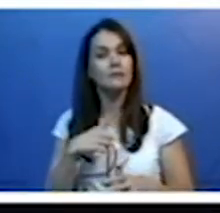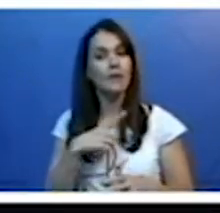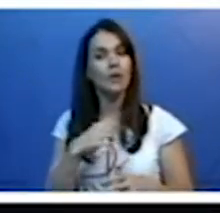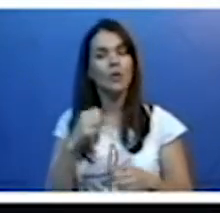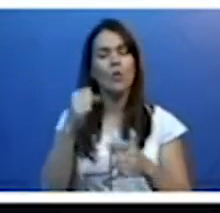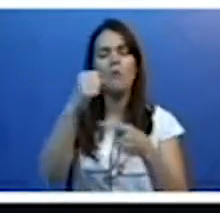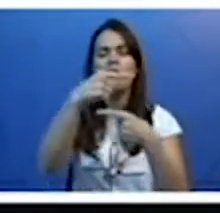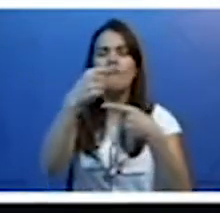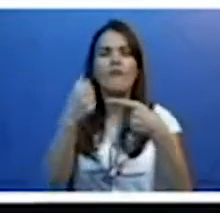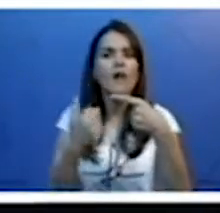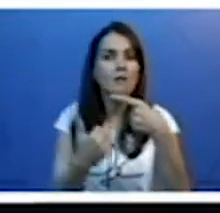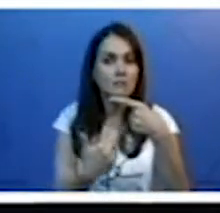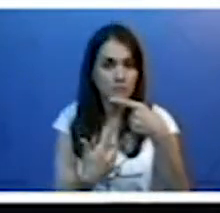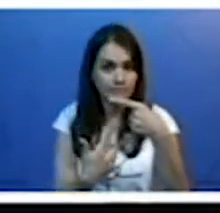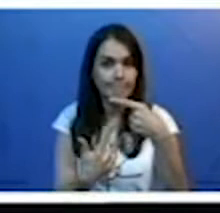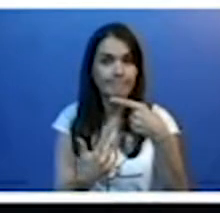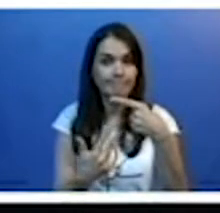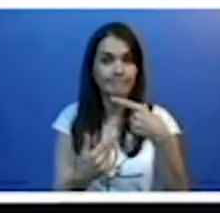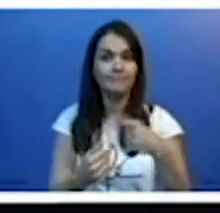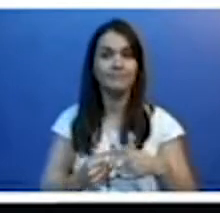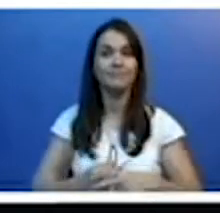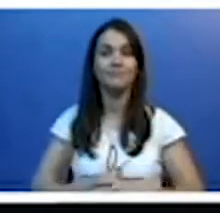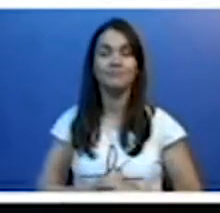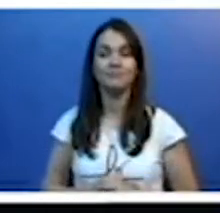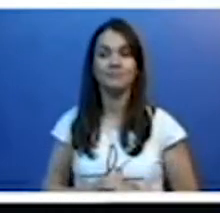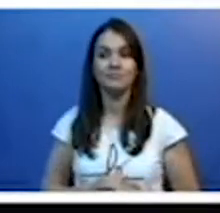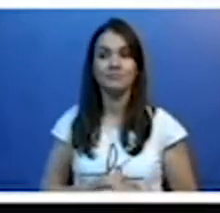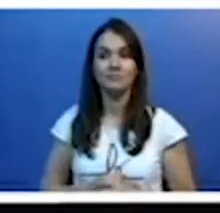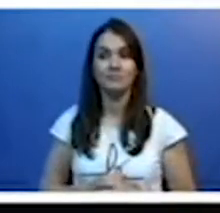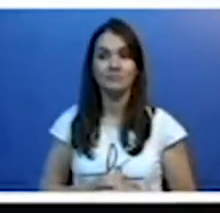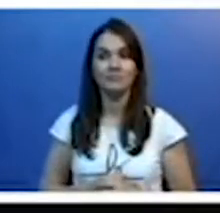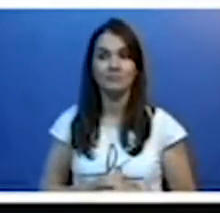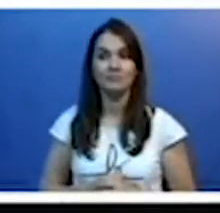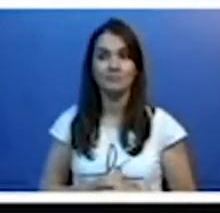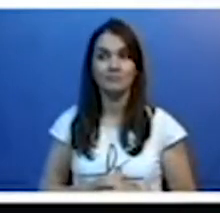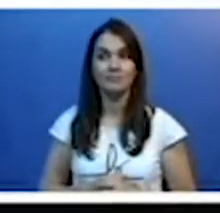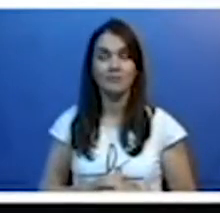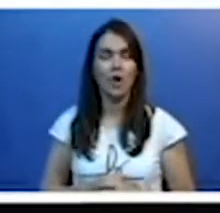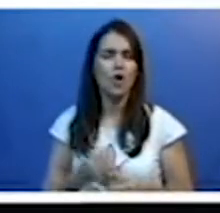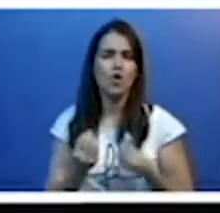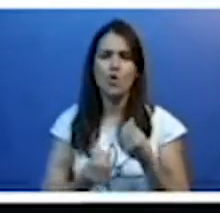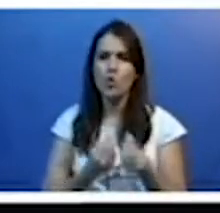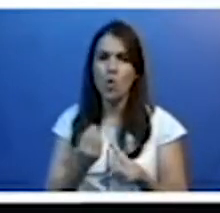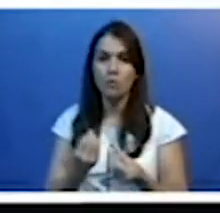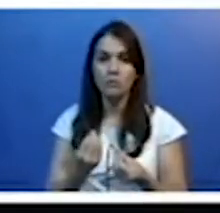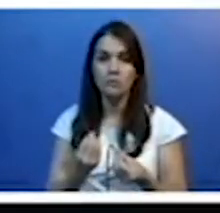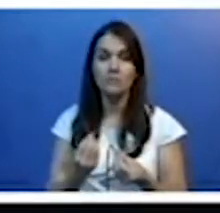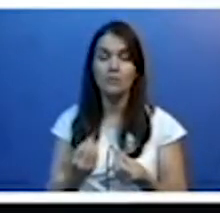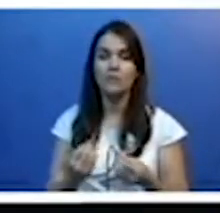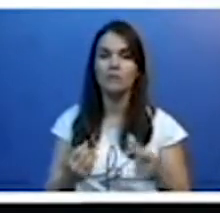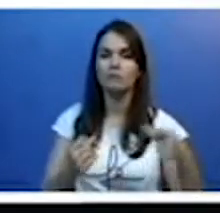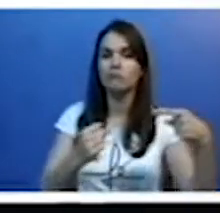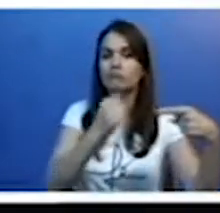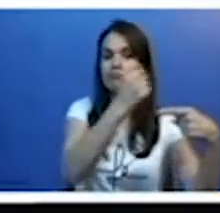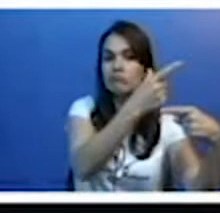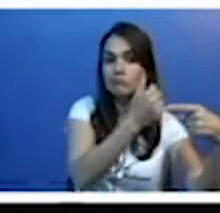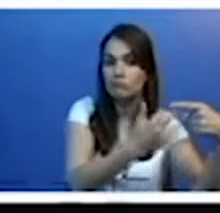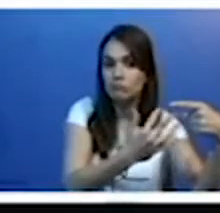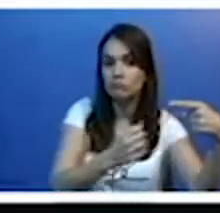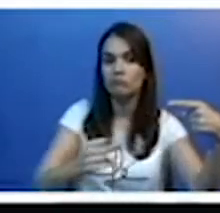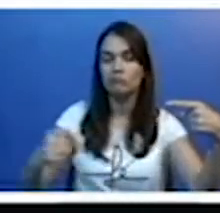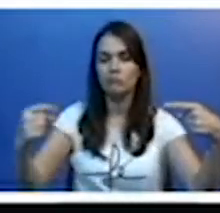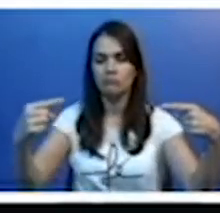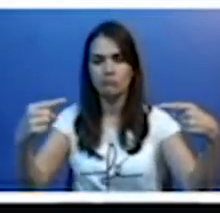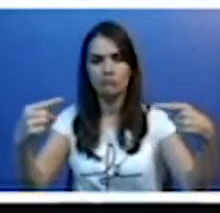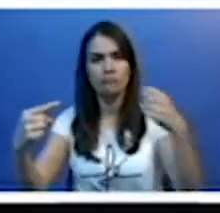fração. Numerador em cima, denominador embaixo. Como são duas, 4 valores. Ok?